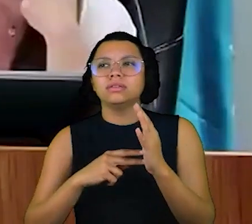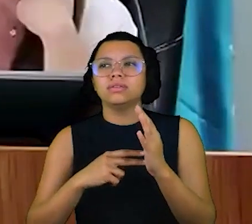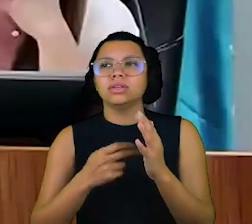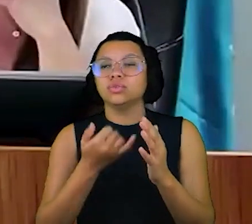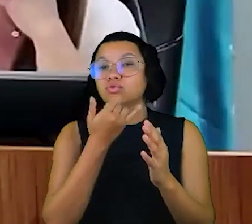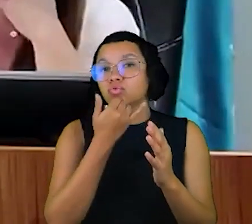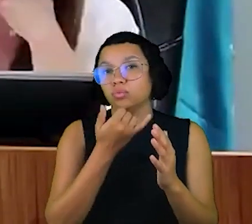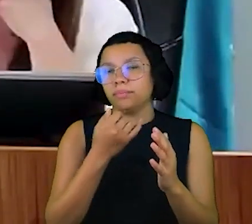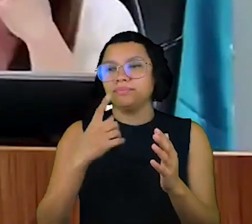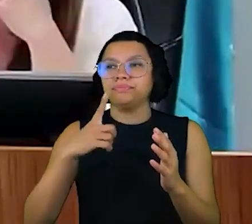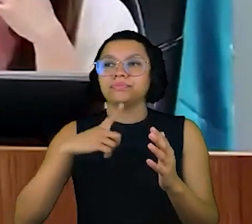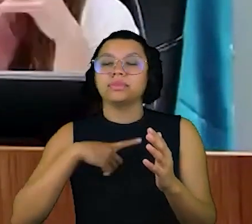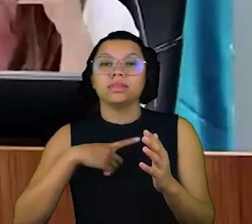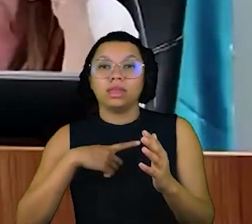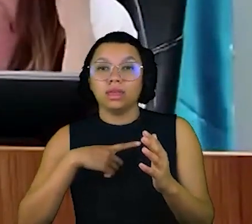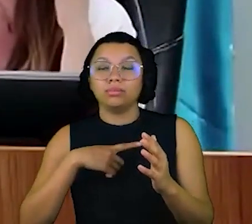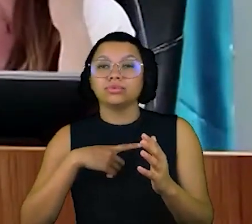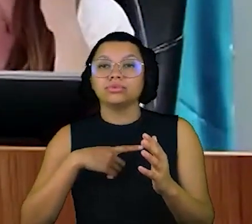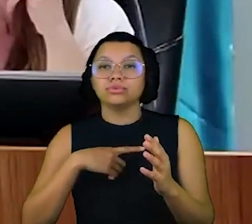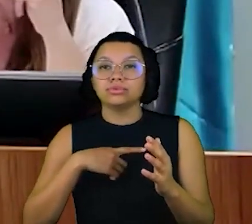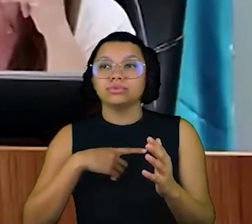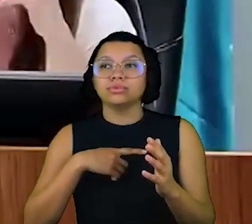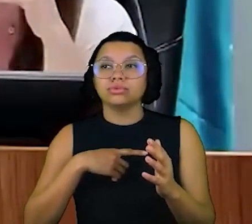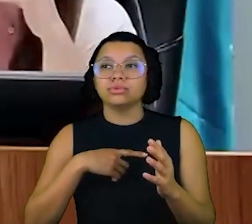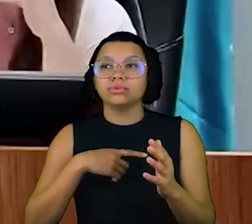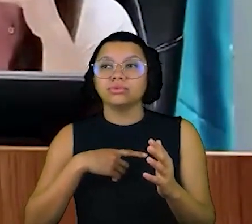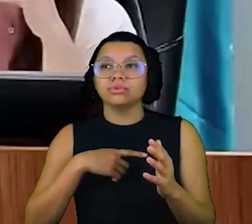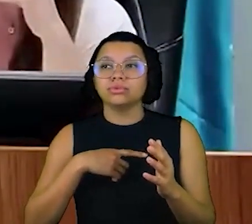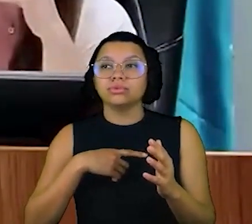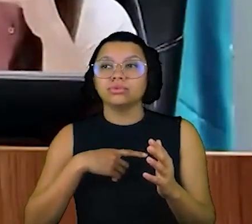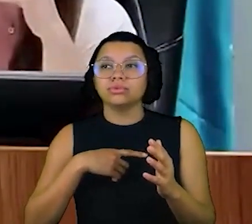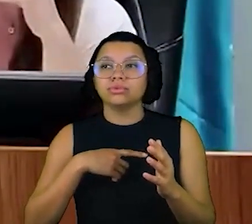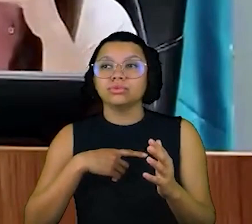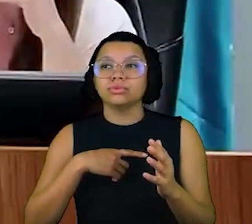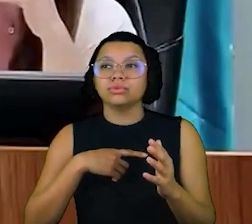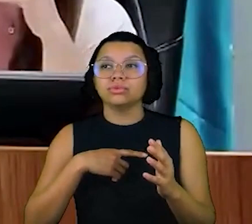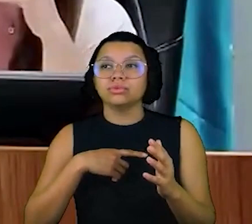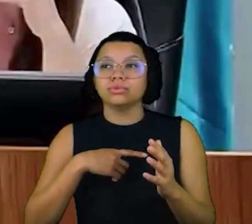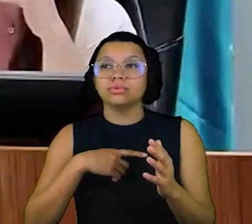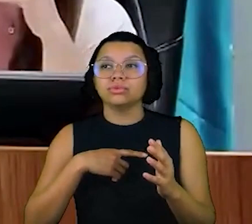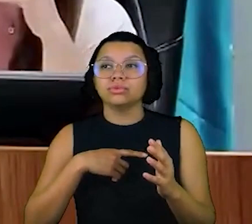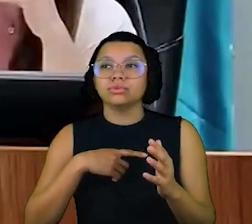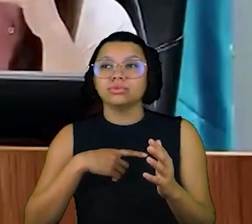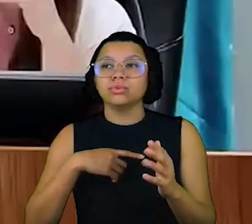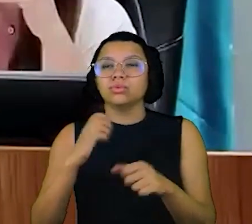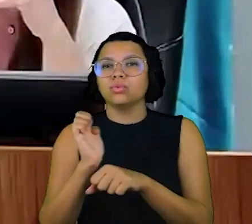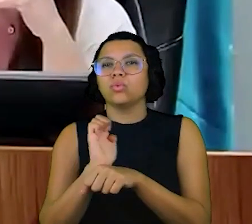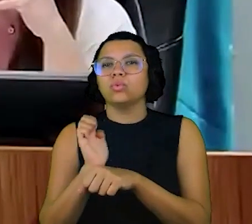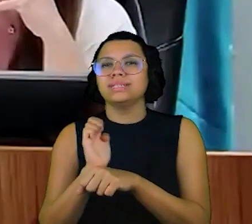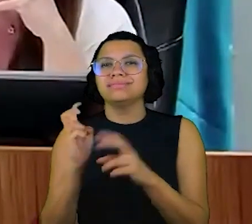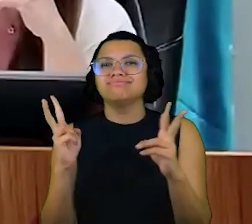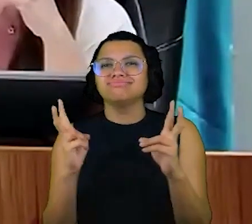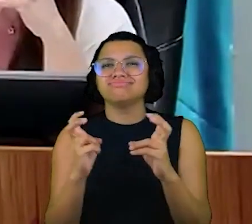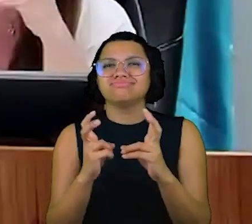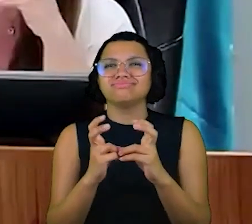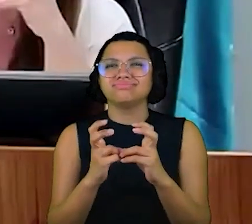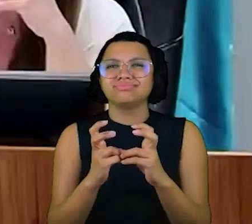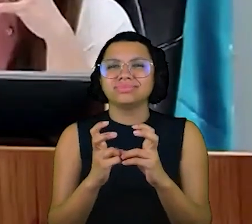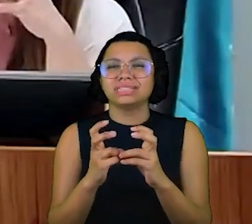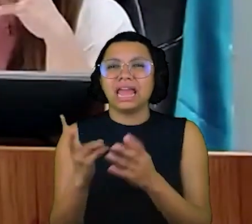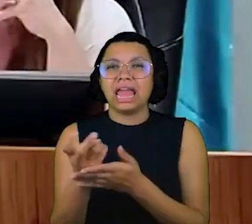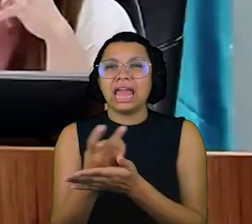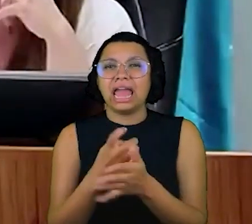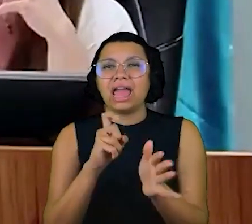que significa que, desculpem, que nós temos O juiz Paulo César esbarra a mão no microfone. um estado